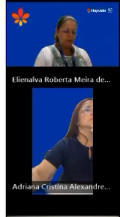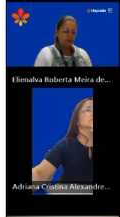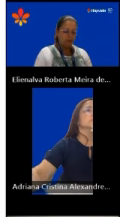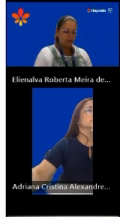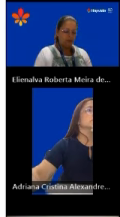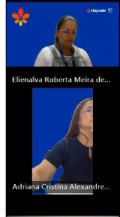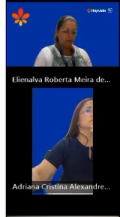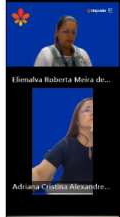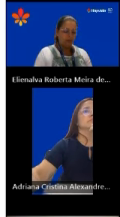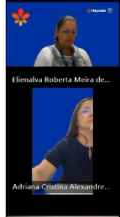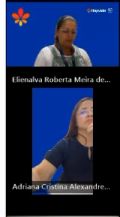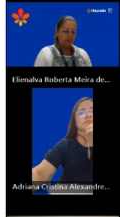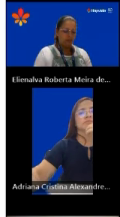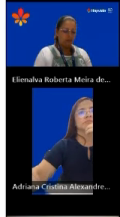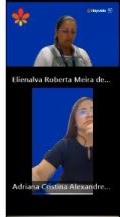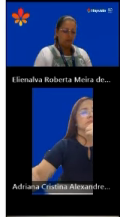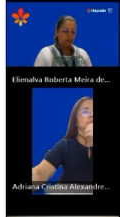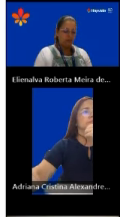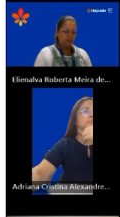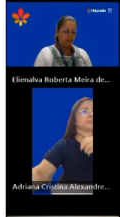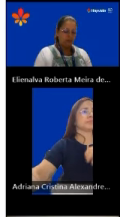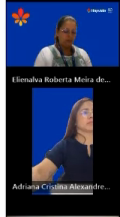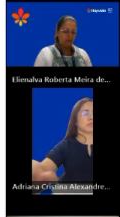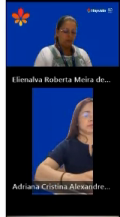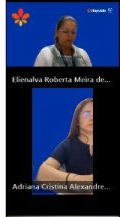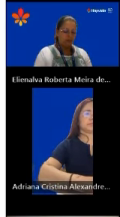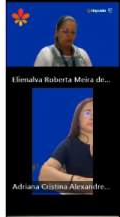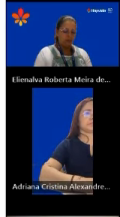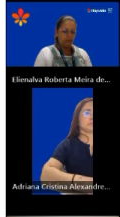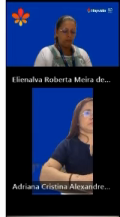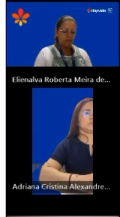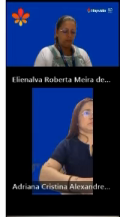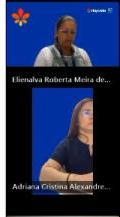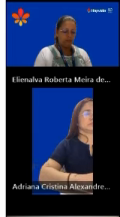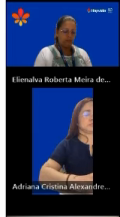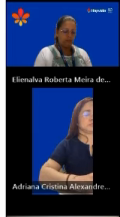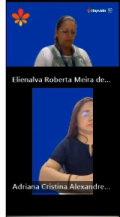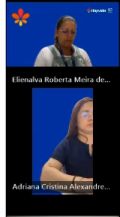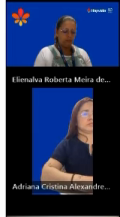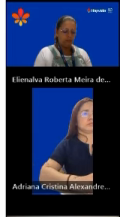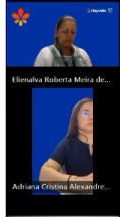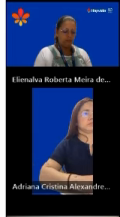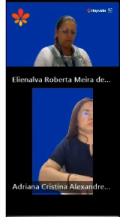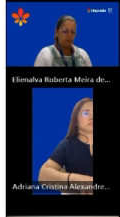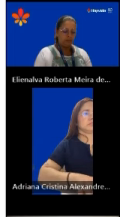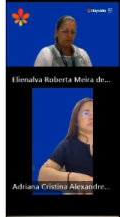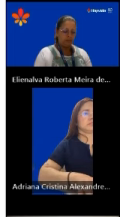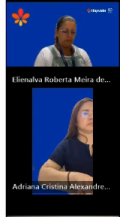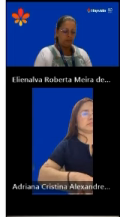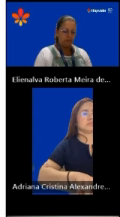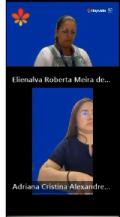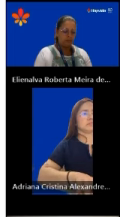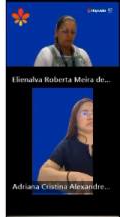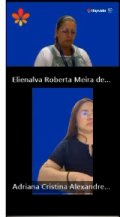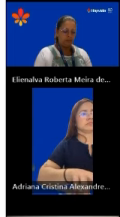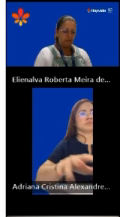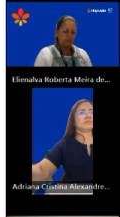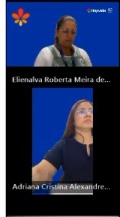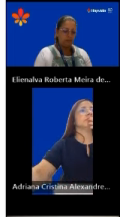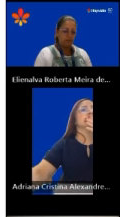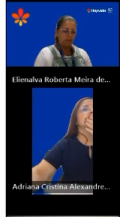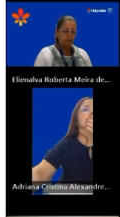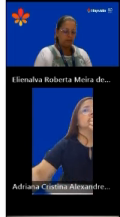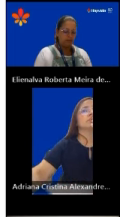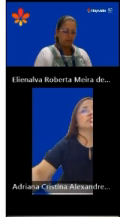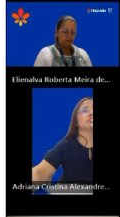intubação, não há tempo de tirar, né, todo o plástico para poder desencapar, perdão. Então, a gente tem que tomar cuidado, né, porque naquele momento vocês não vão ter tempo de tirar, né,